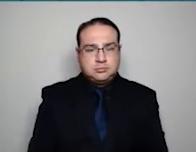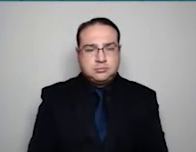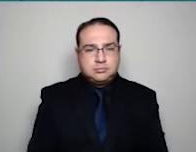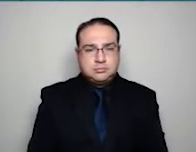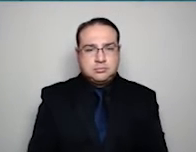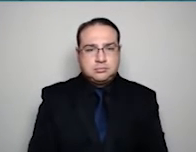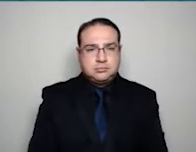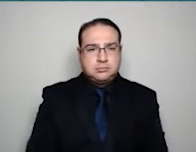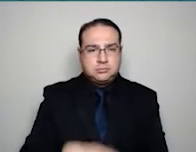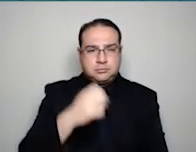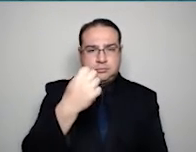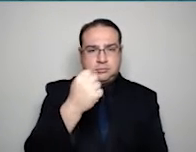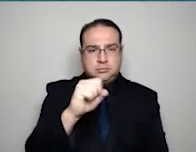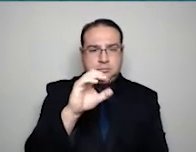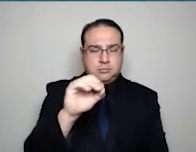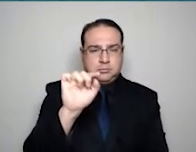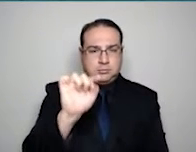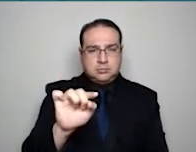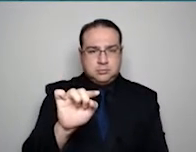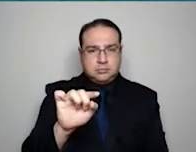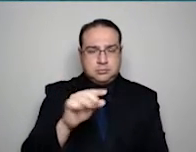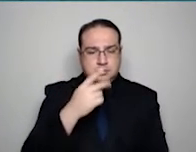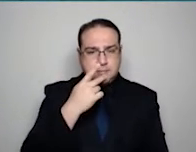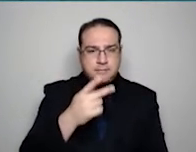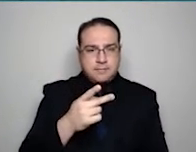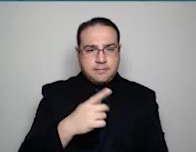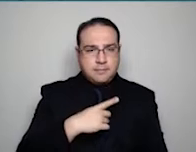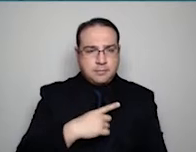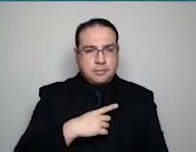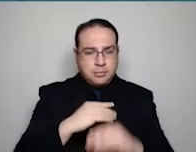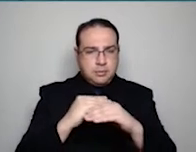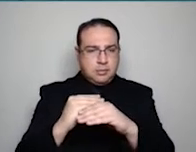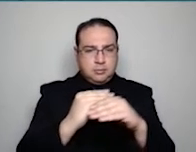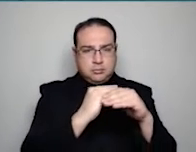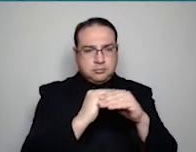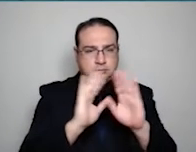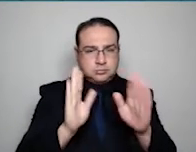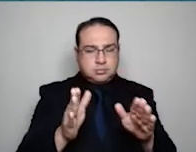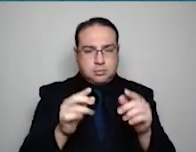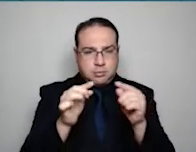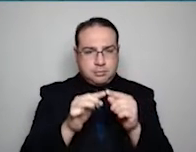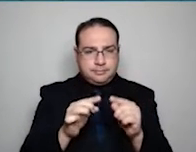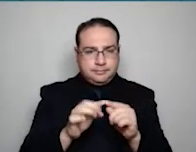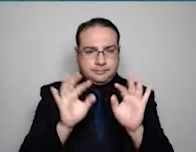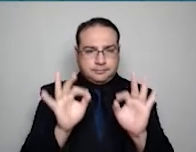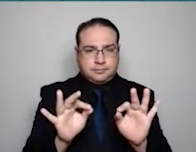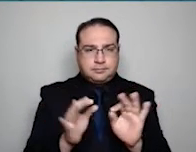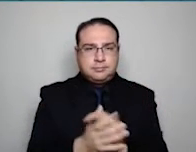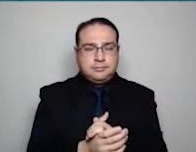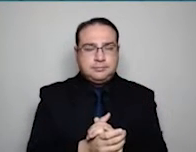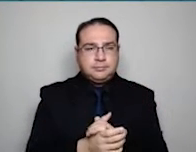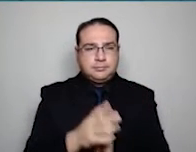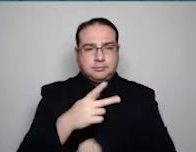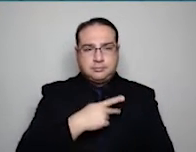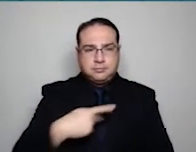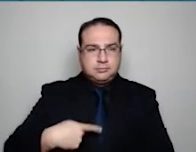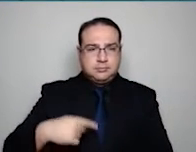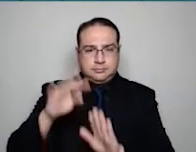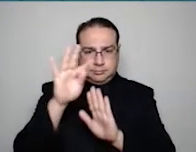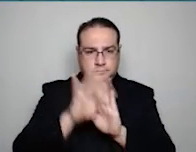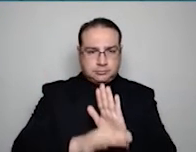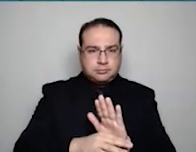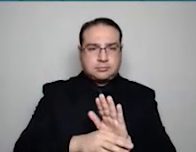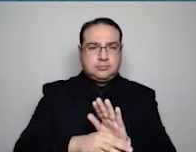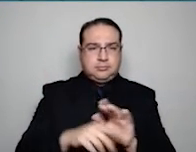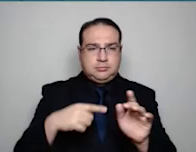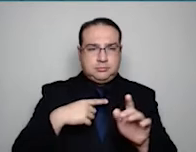Não é unanimidade já, presidente? A matéria está pacificada aqui. Agora,